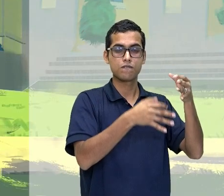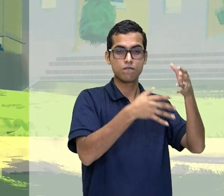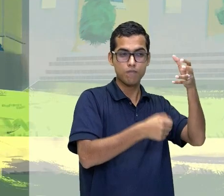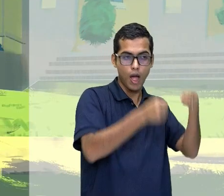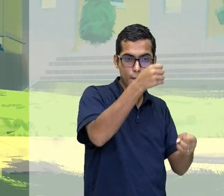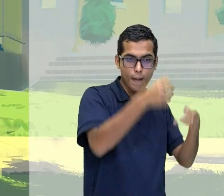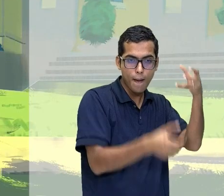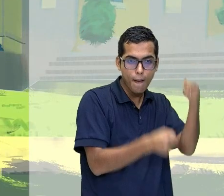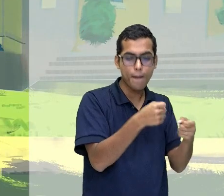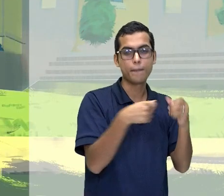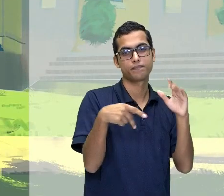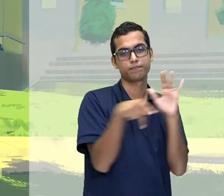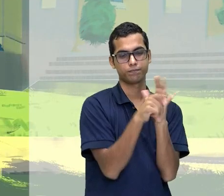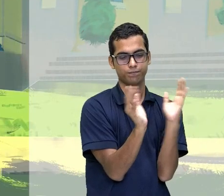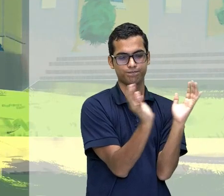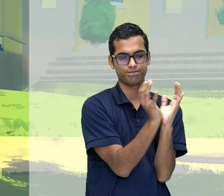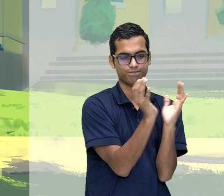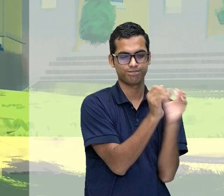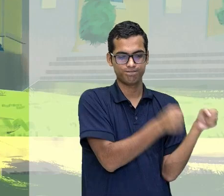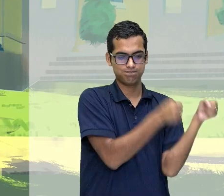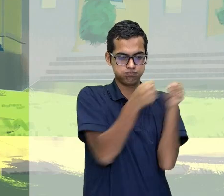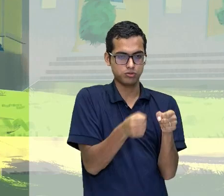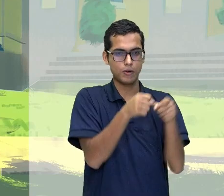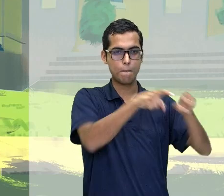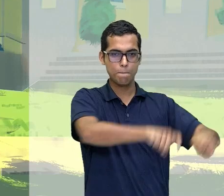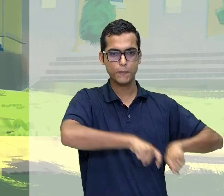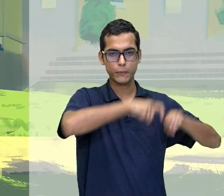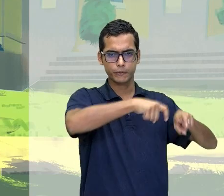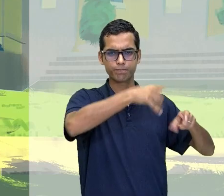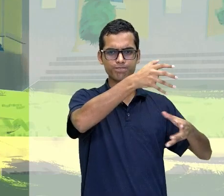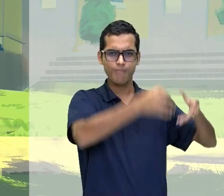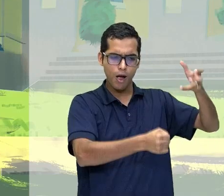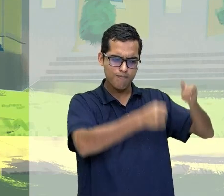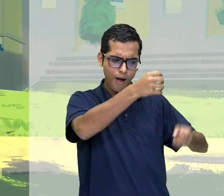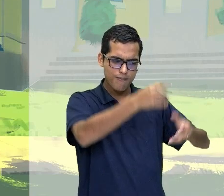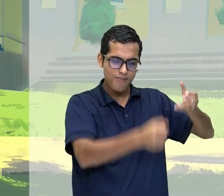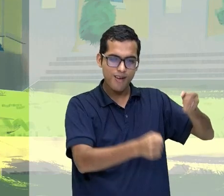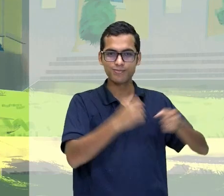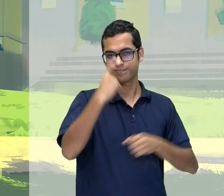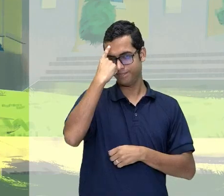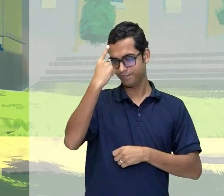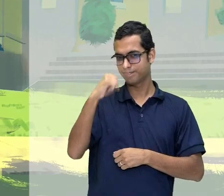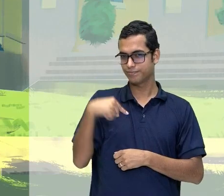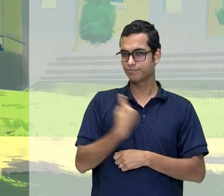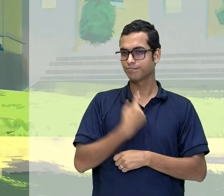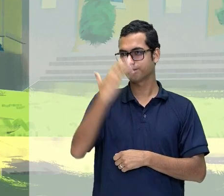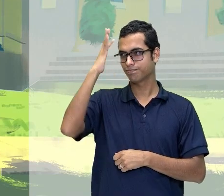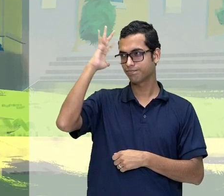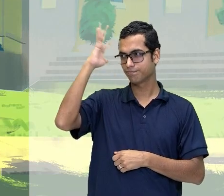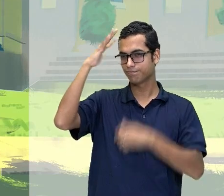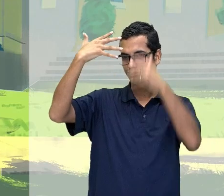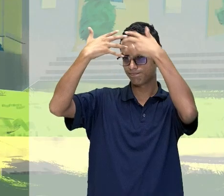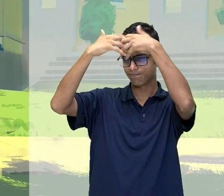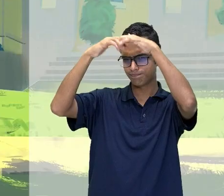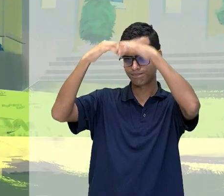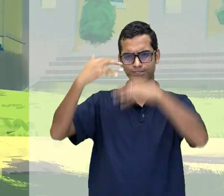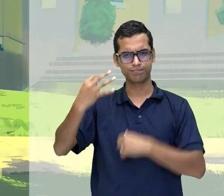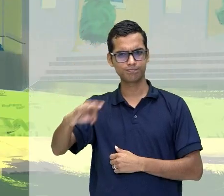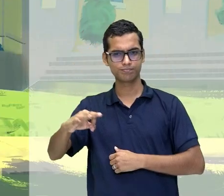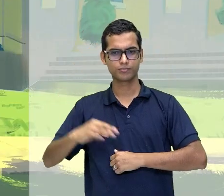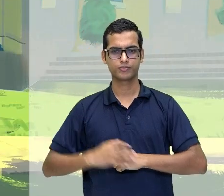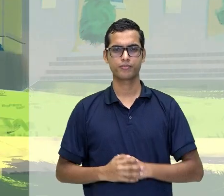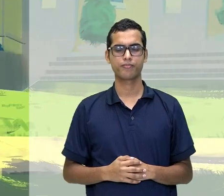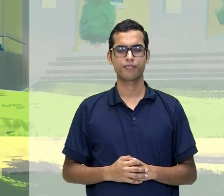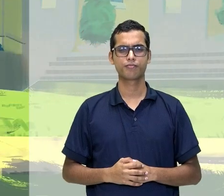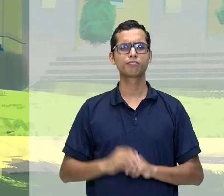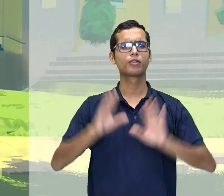de leite. Mais uma vez, só para a gente ter essa ideia na cabeça. Professor,